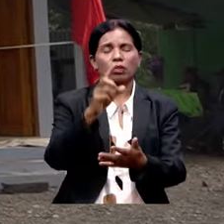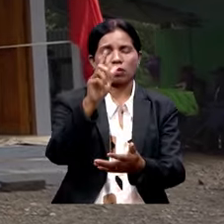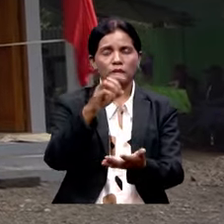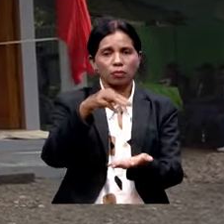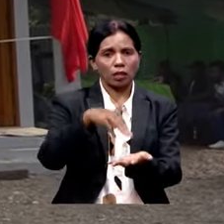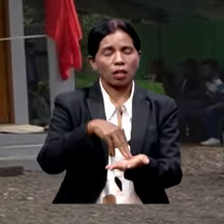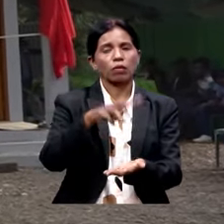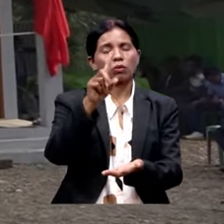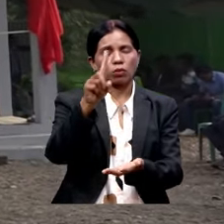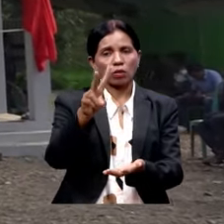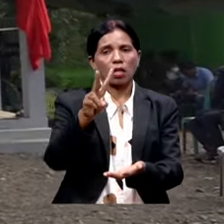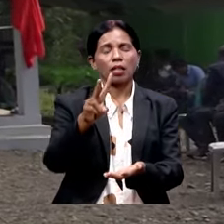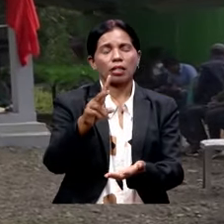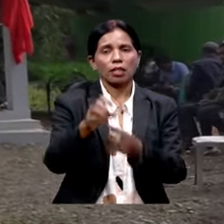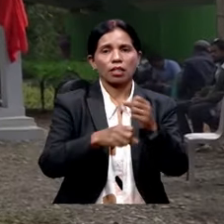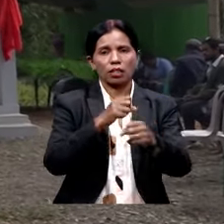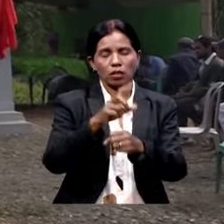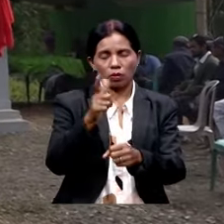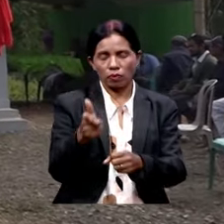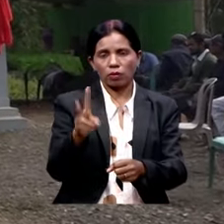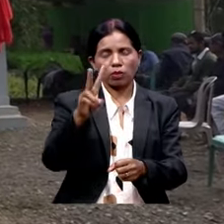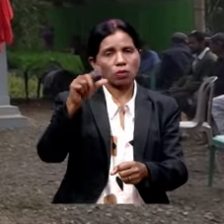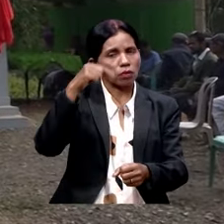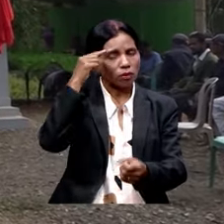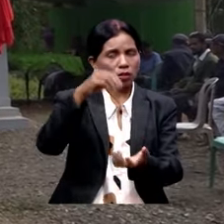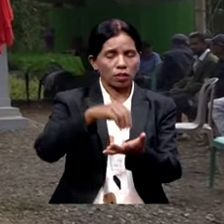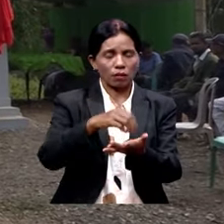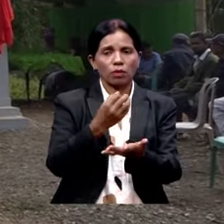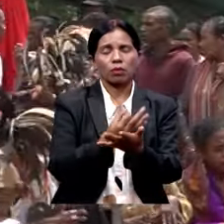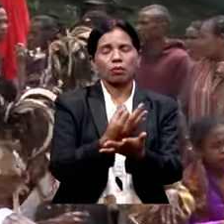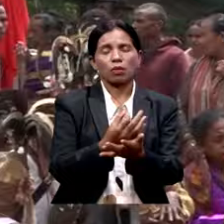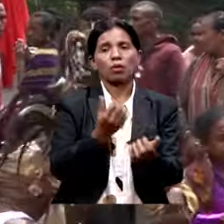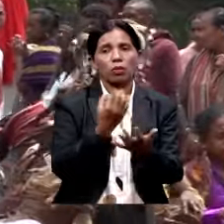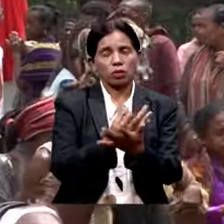ia Tina Rihun Rua Ressen Rua, governo prevê tan toca com Nulo Ressen Hat, no ne